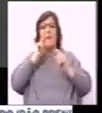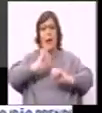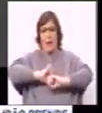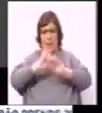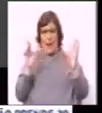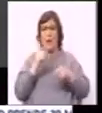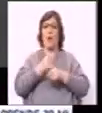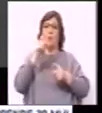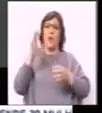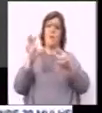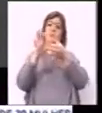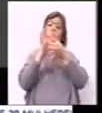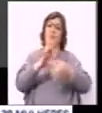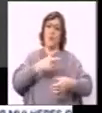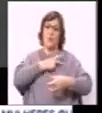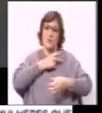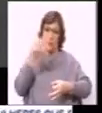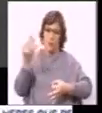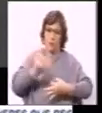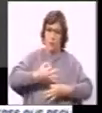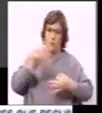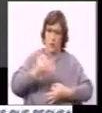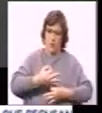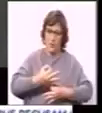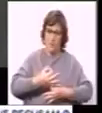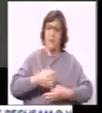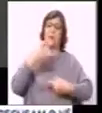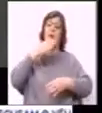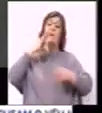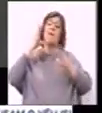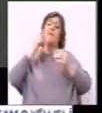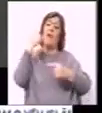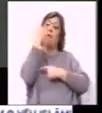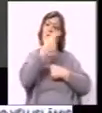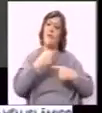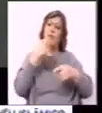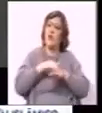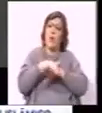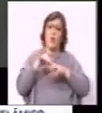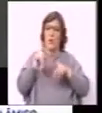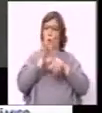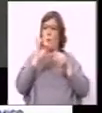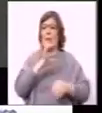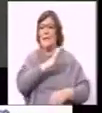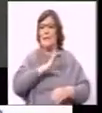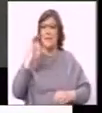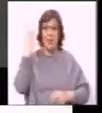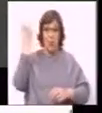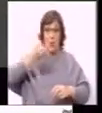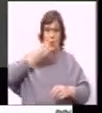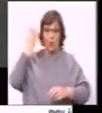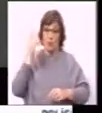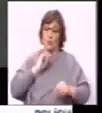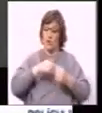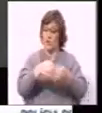estar naturalmente associada à universidade do porto e portanto a falar de figuras incontornáveis para paciência para a cultura de uma forma